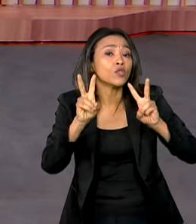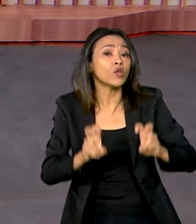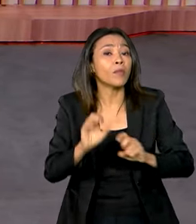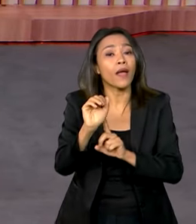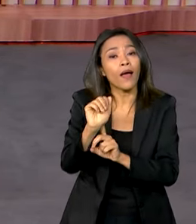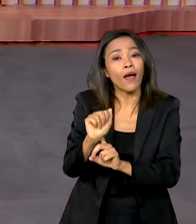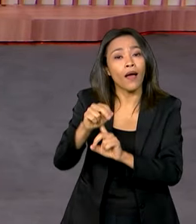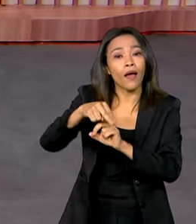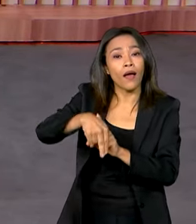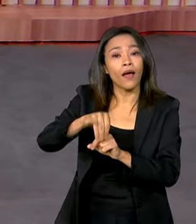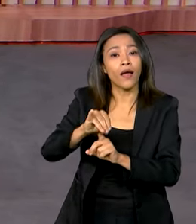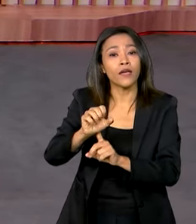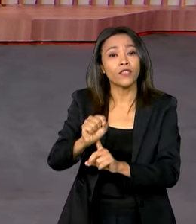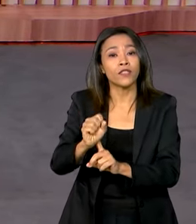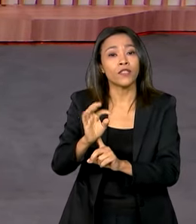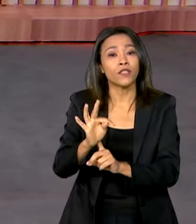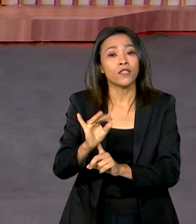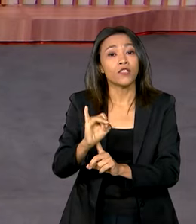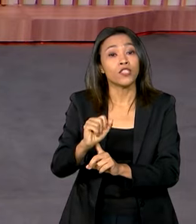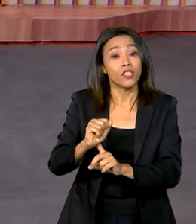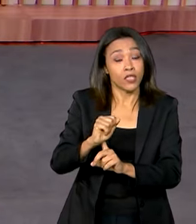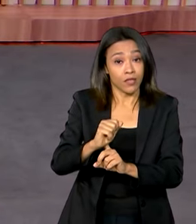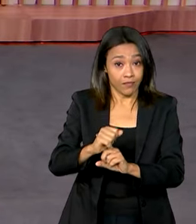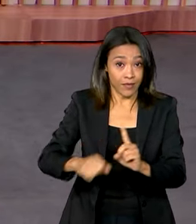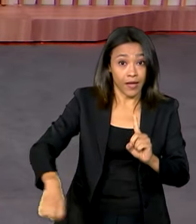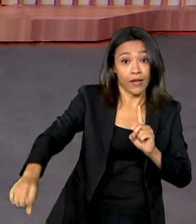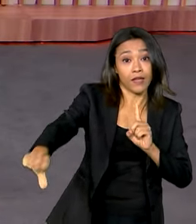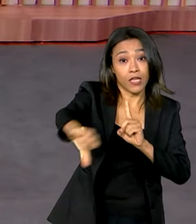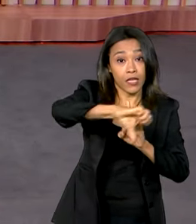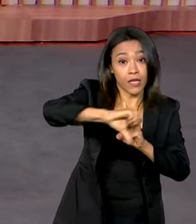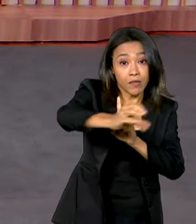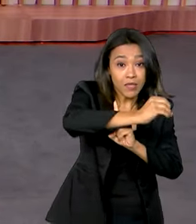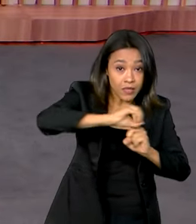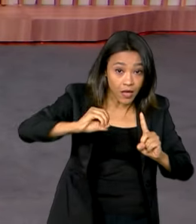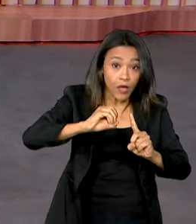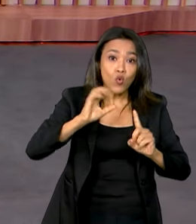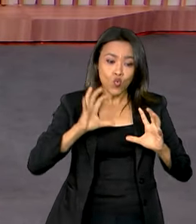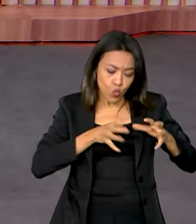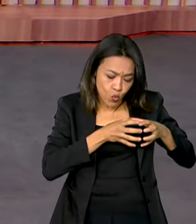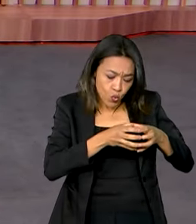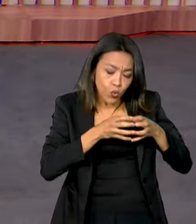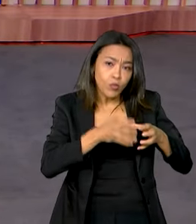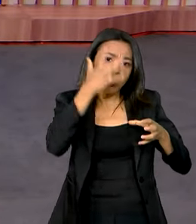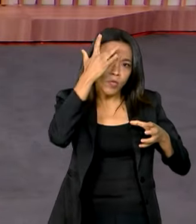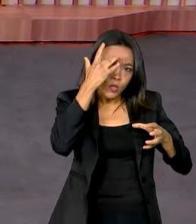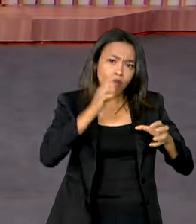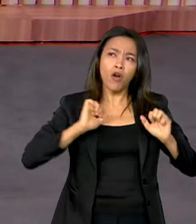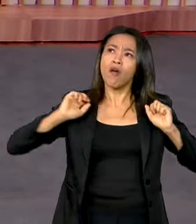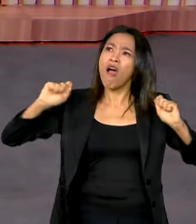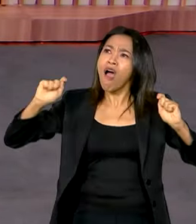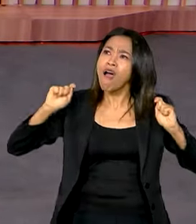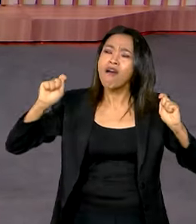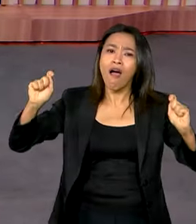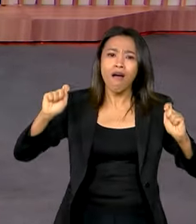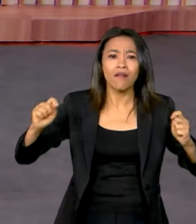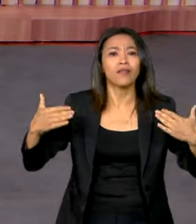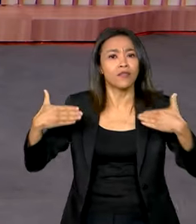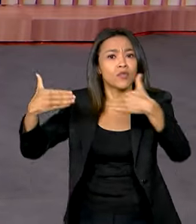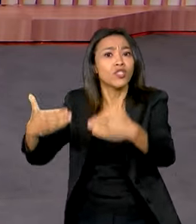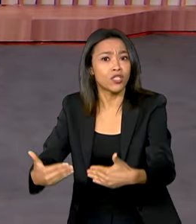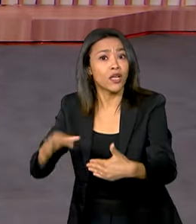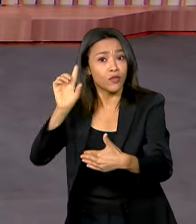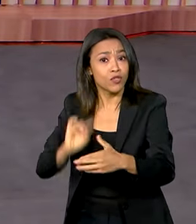segunda-feira um grupo eh foi protestar ali na frente do Ministério dos direitos humanos e da Cidadania com medo da